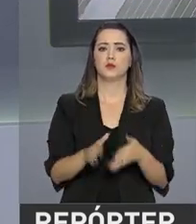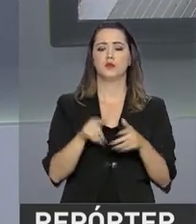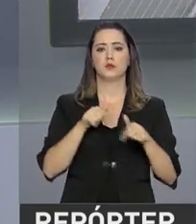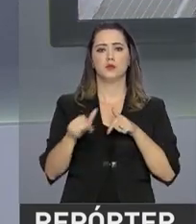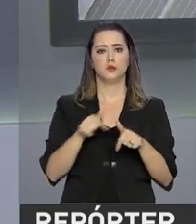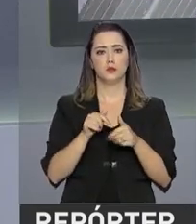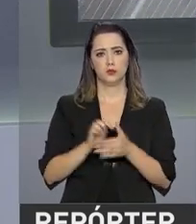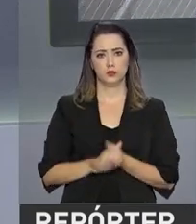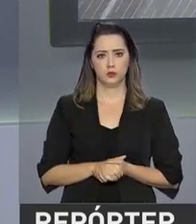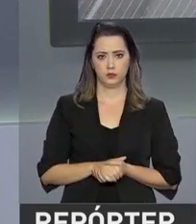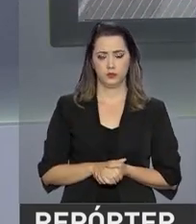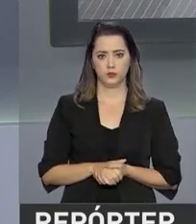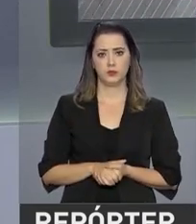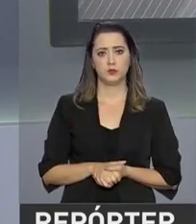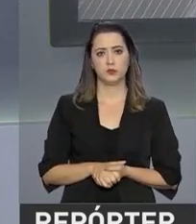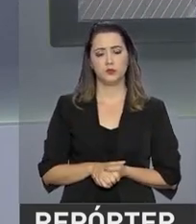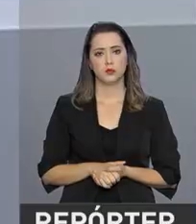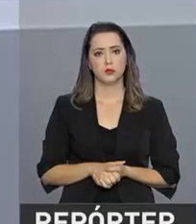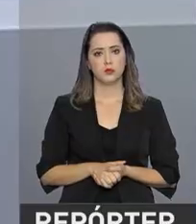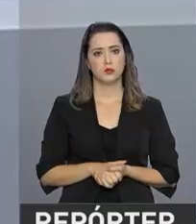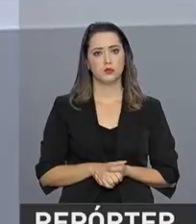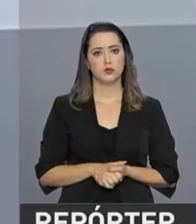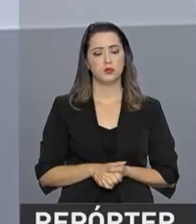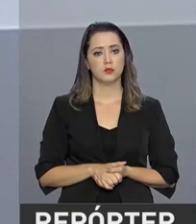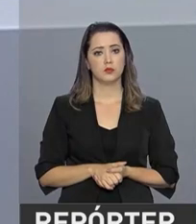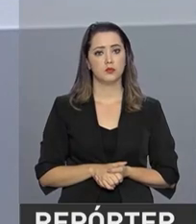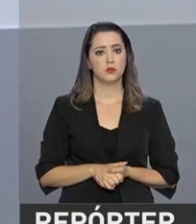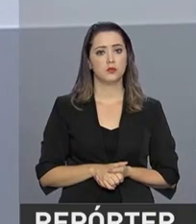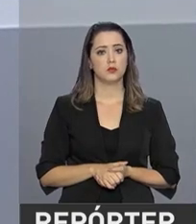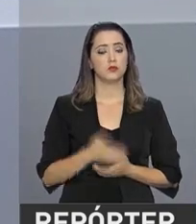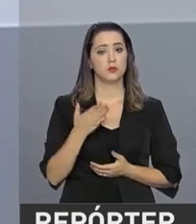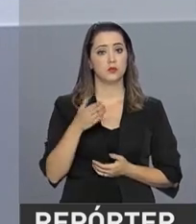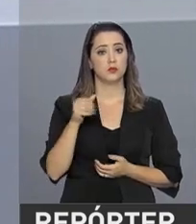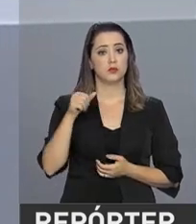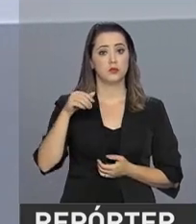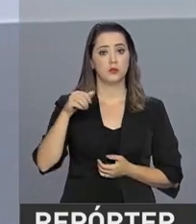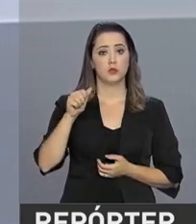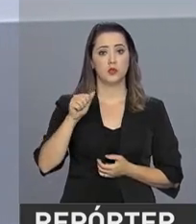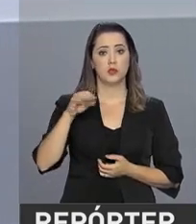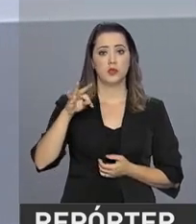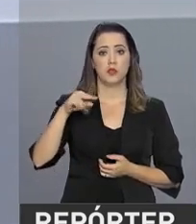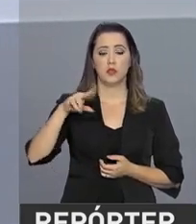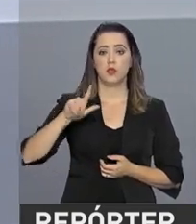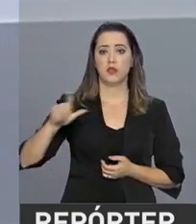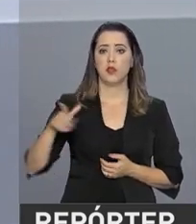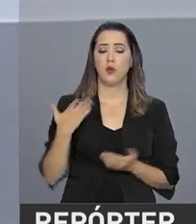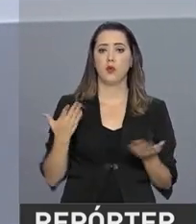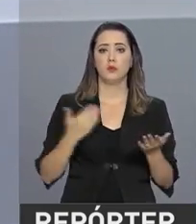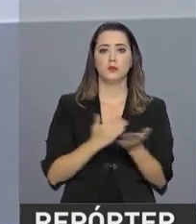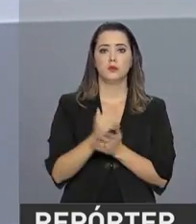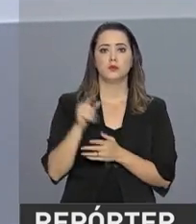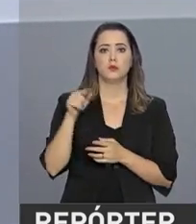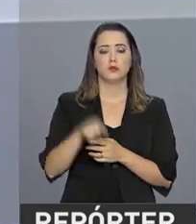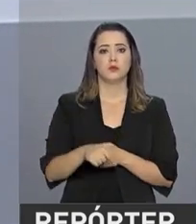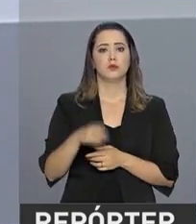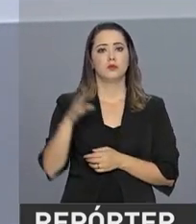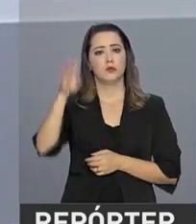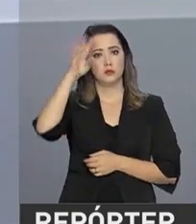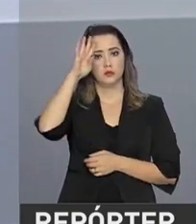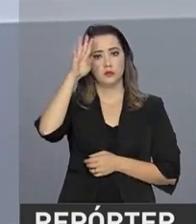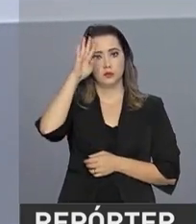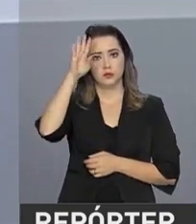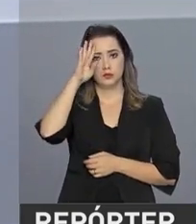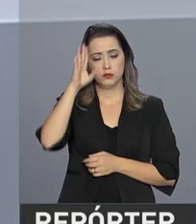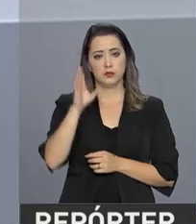acesso ao mercado de trabalho a na anatel começou a bloquear nesta quarta-feira os celulares piratas em